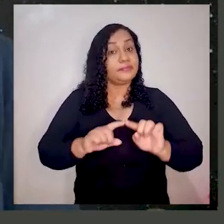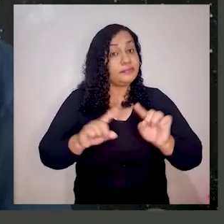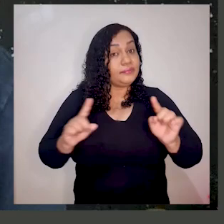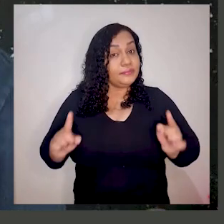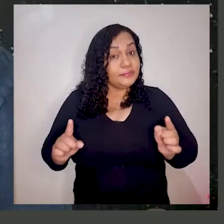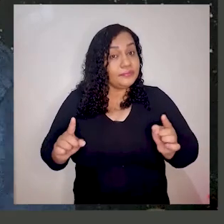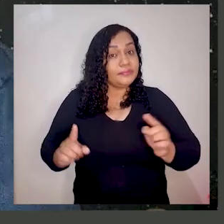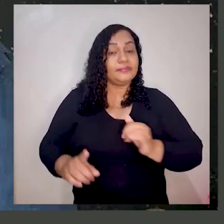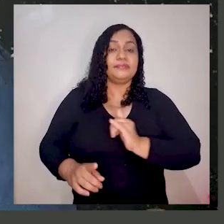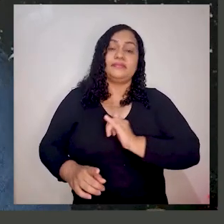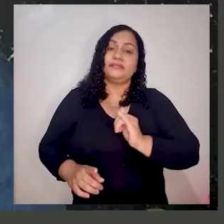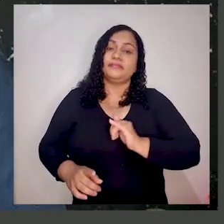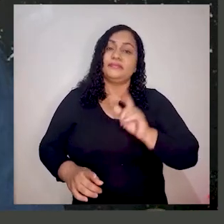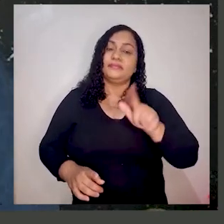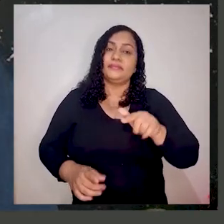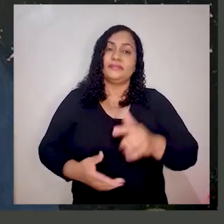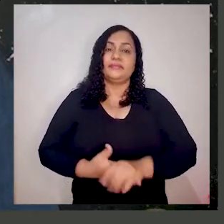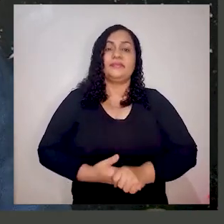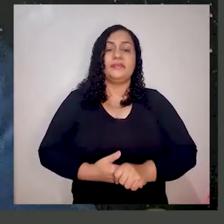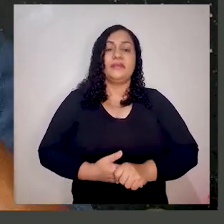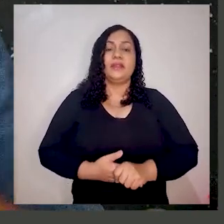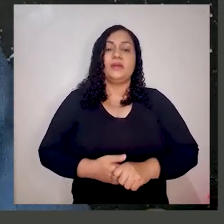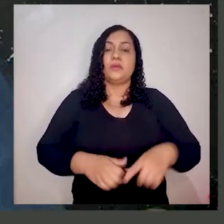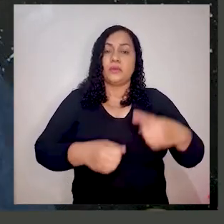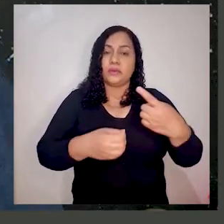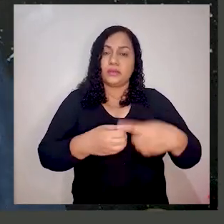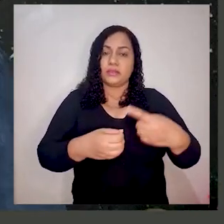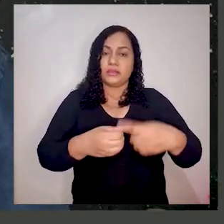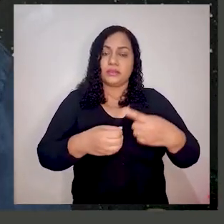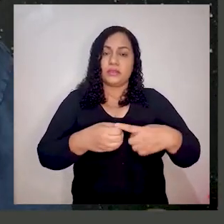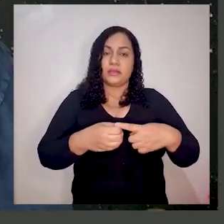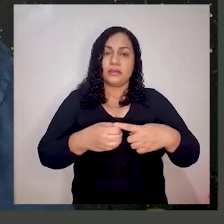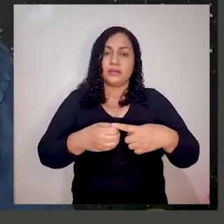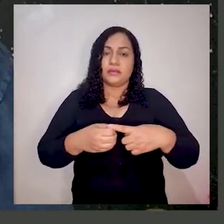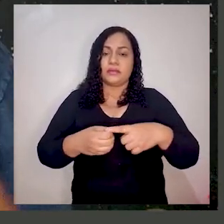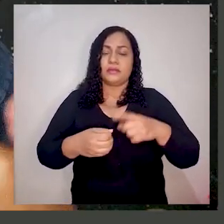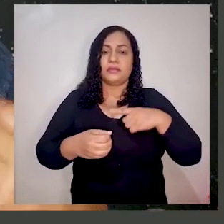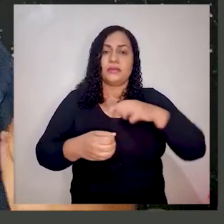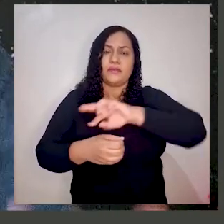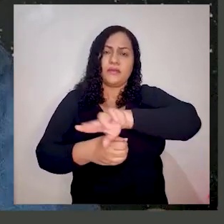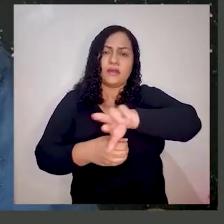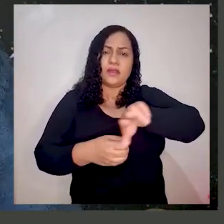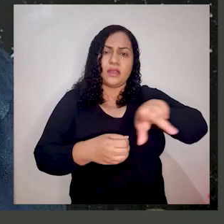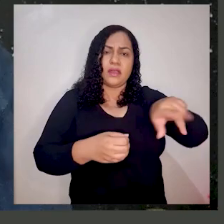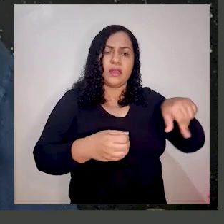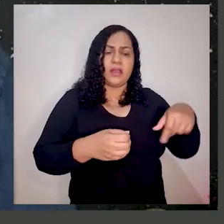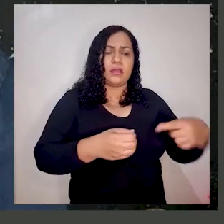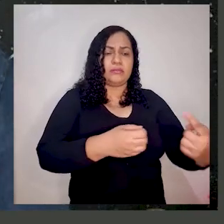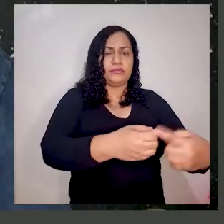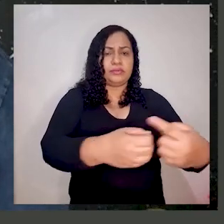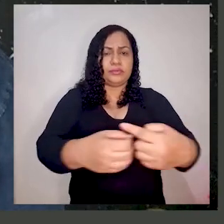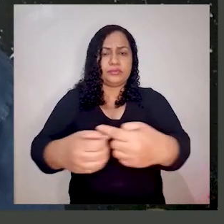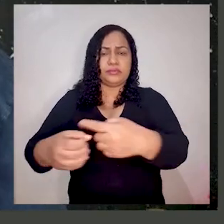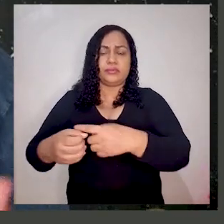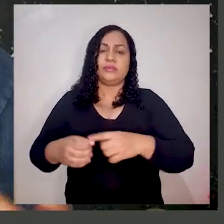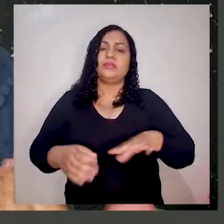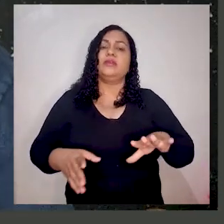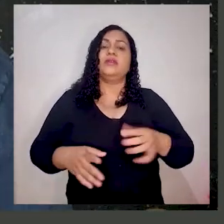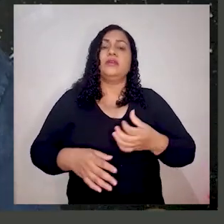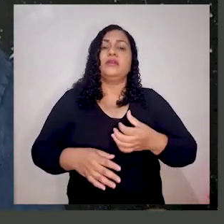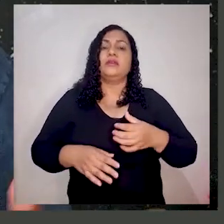Mas, como Imperatriz é um grande entreposto, a gente recebe ao longo dos meses aí uma média